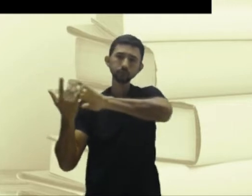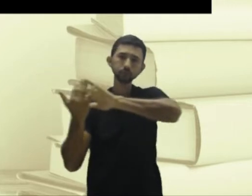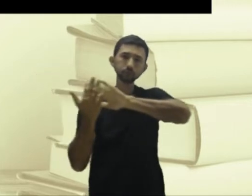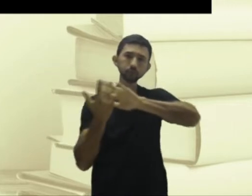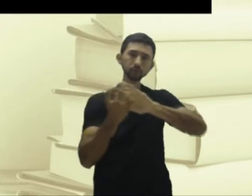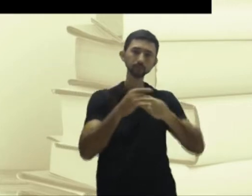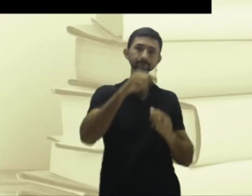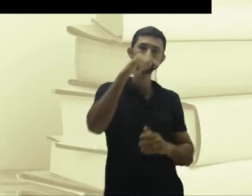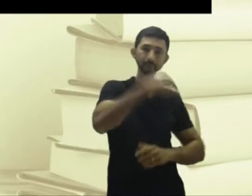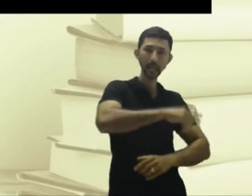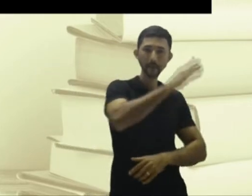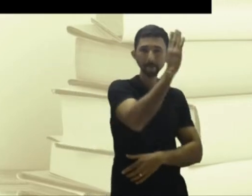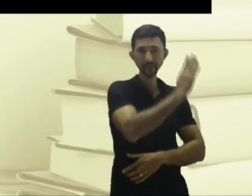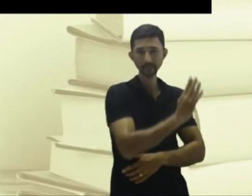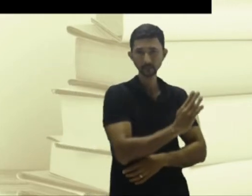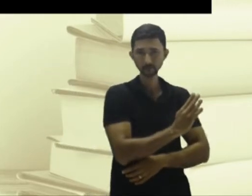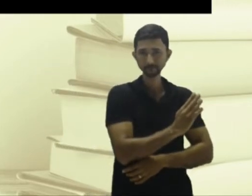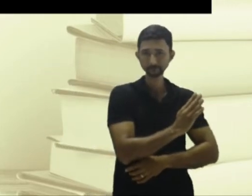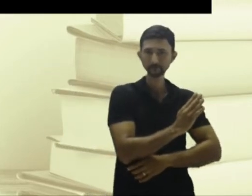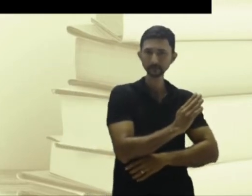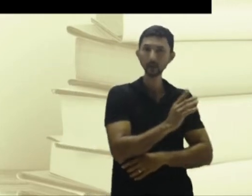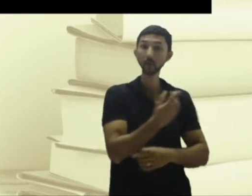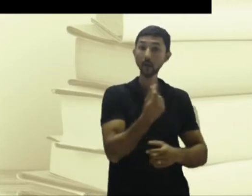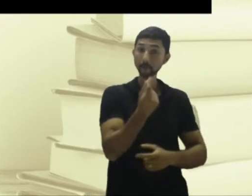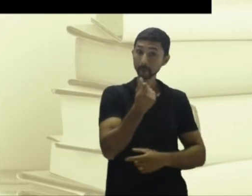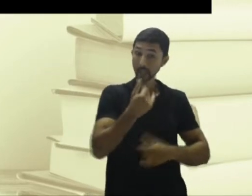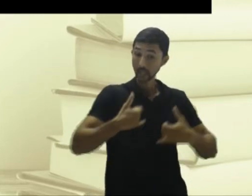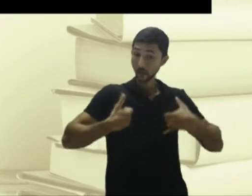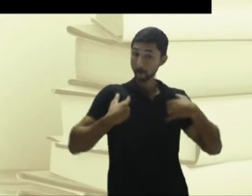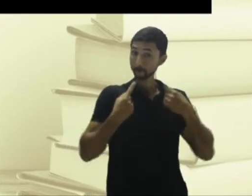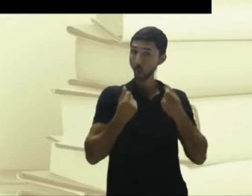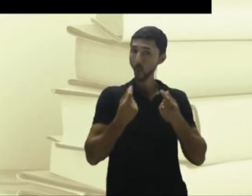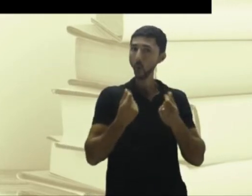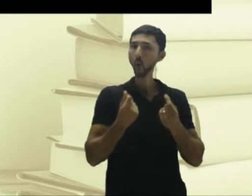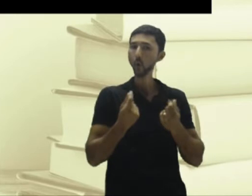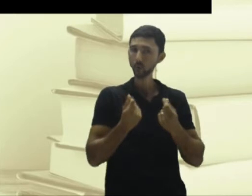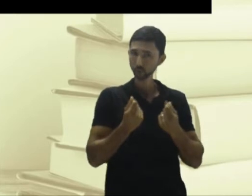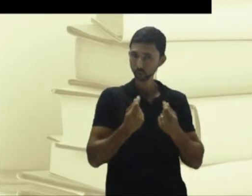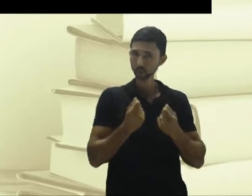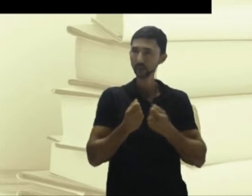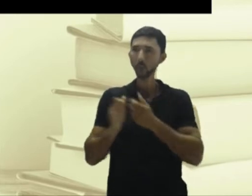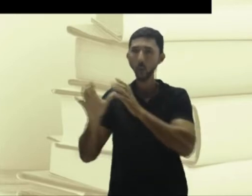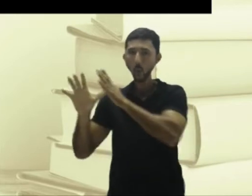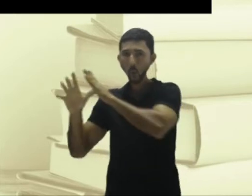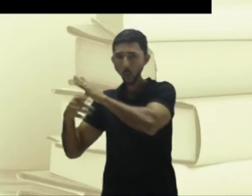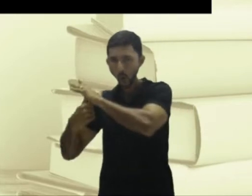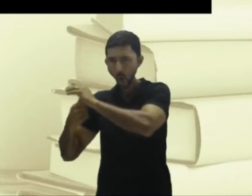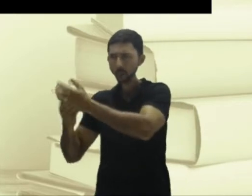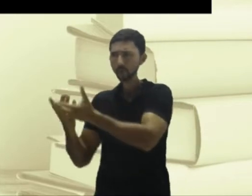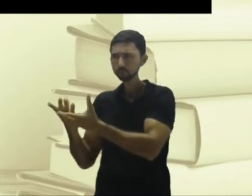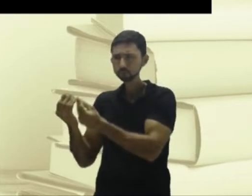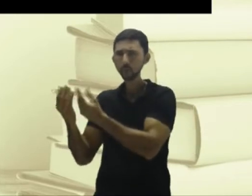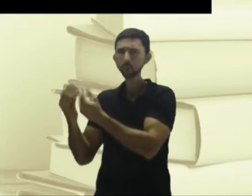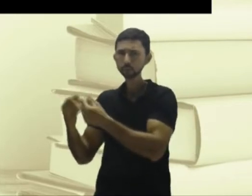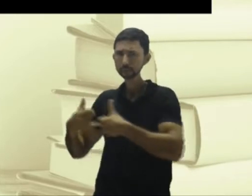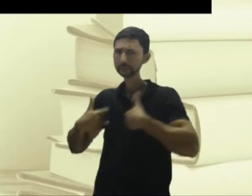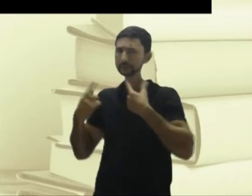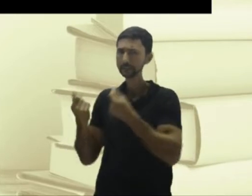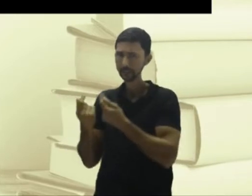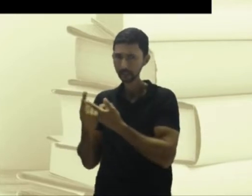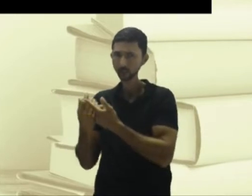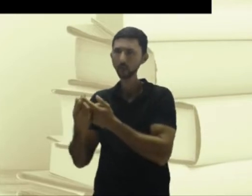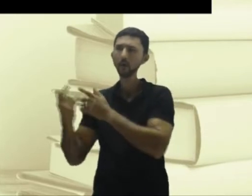os comerciantes que trabalhavam com esse tráfico, né, quanto para o governo